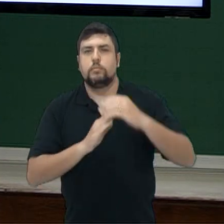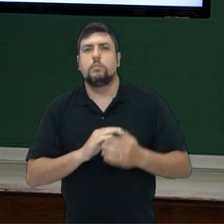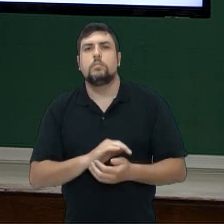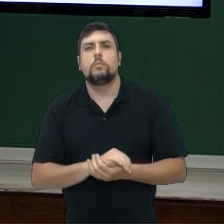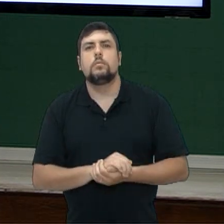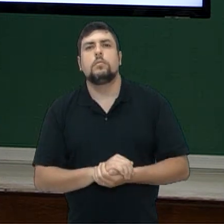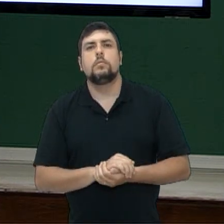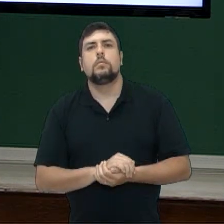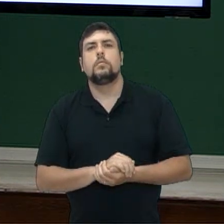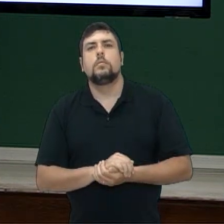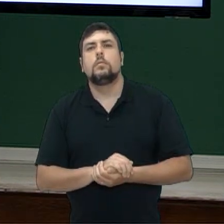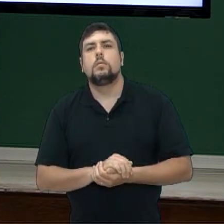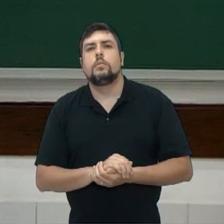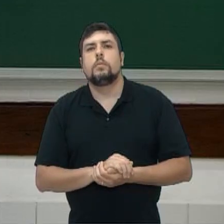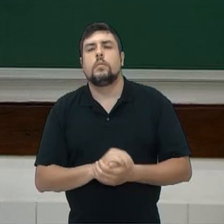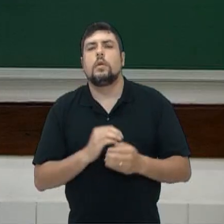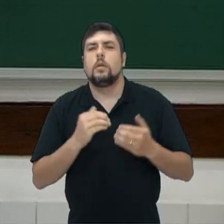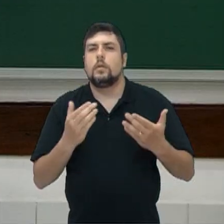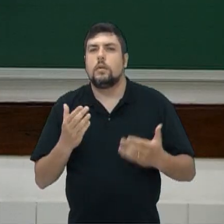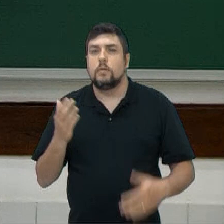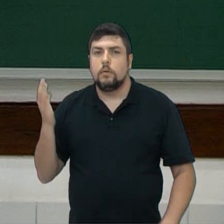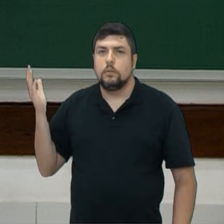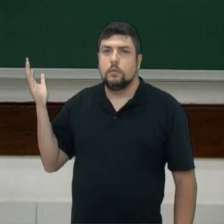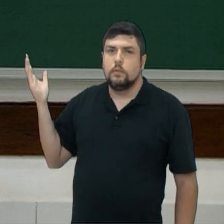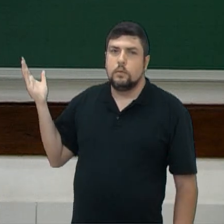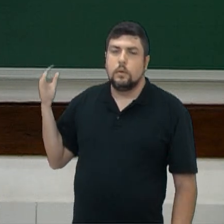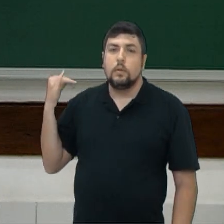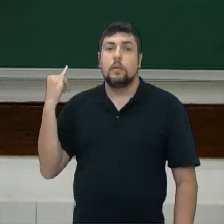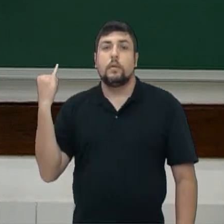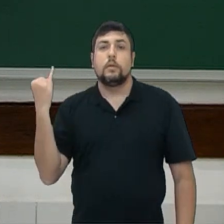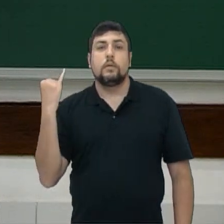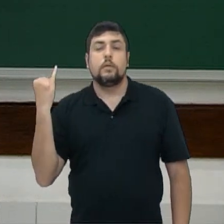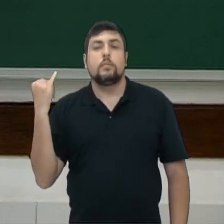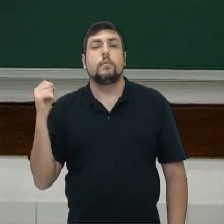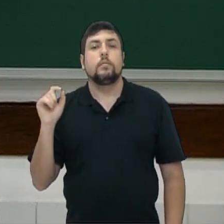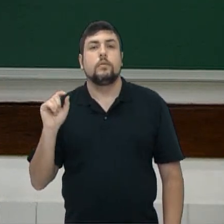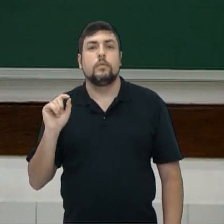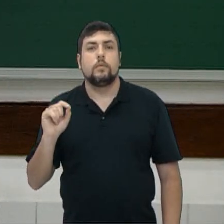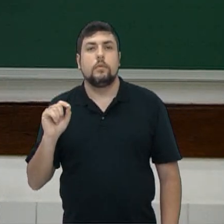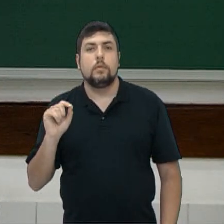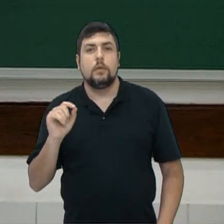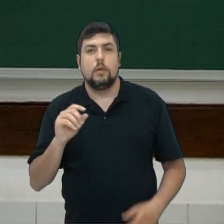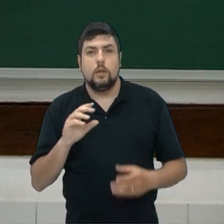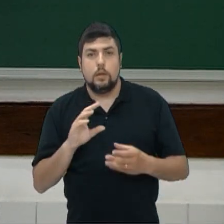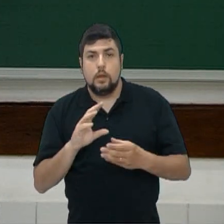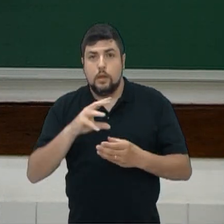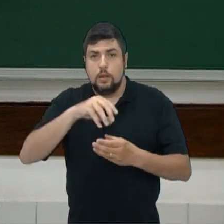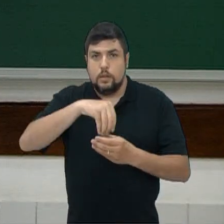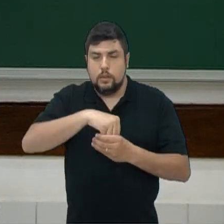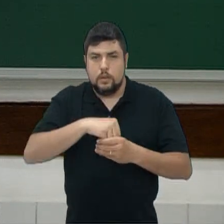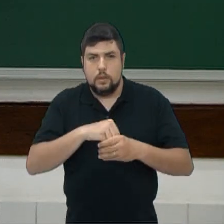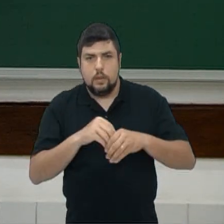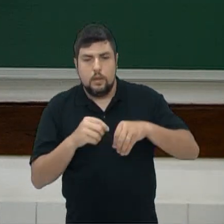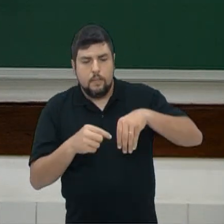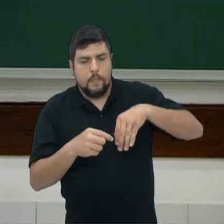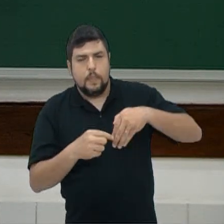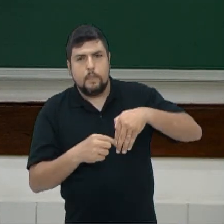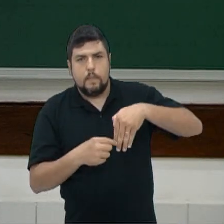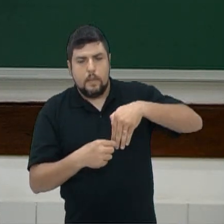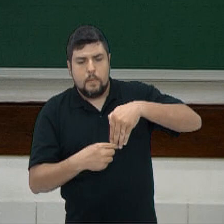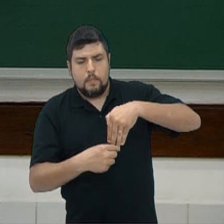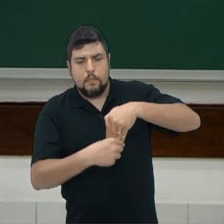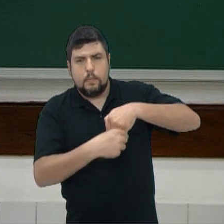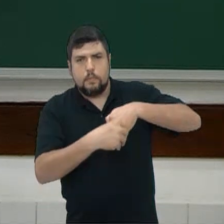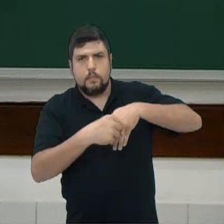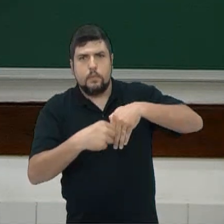caso, pessoal, a importância disso aqui nós entendermos que os componentes eletrônicos, eles criam resistência à